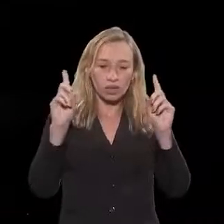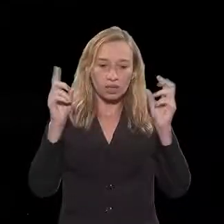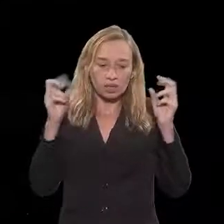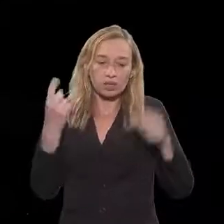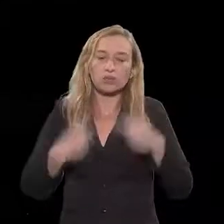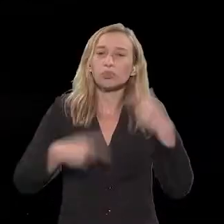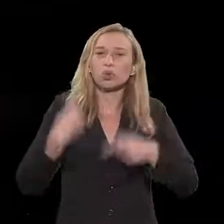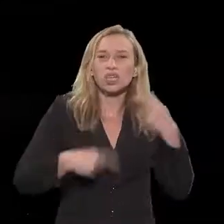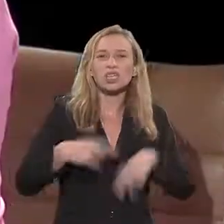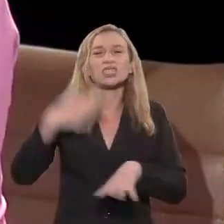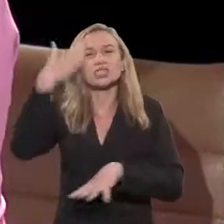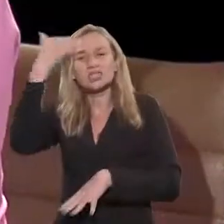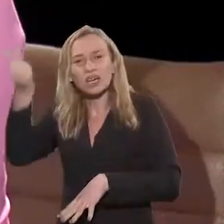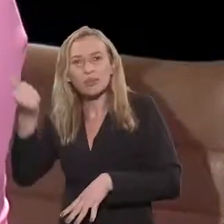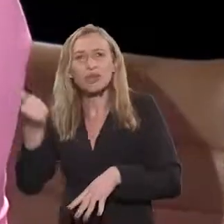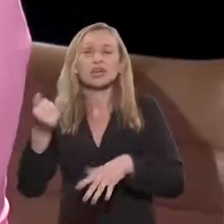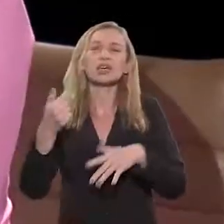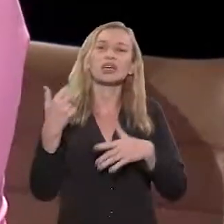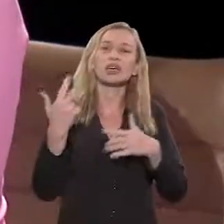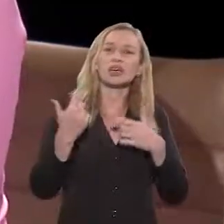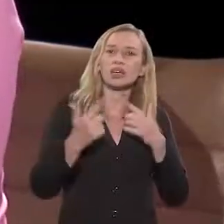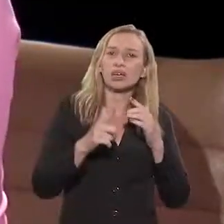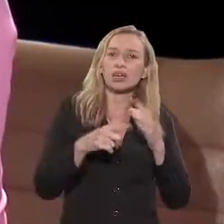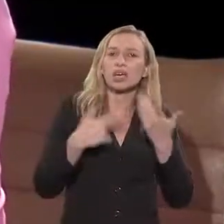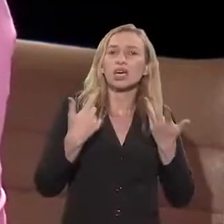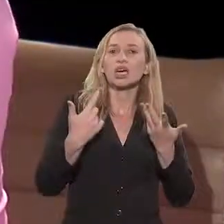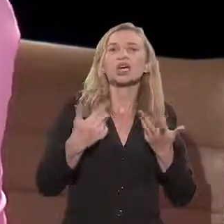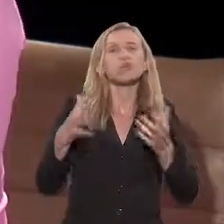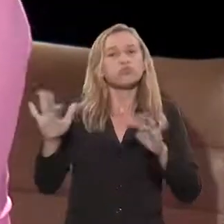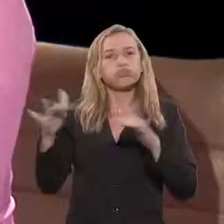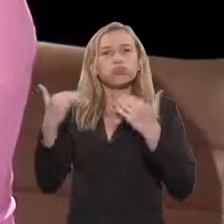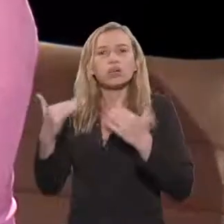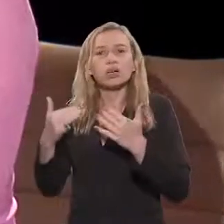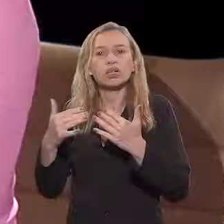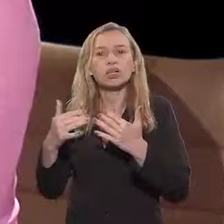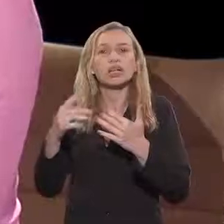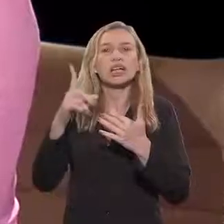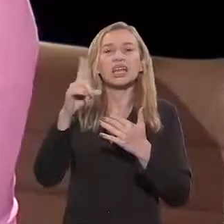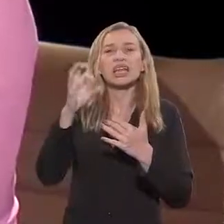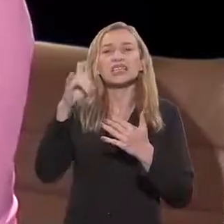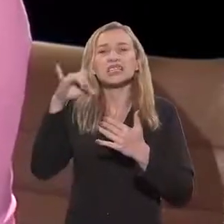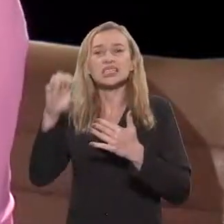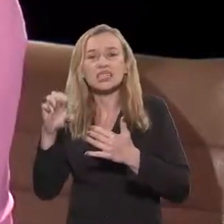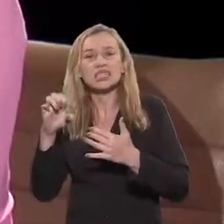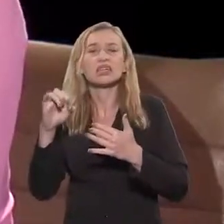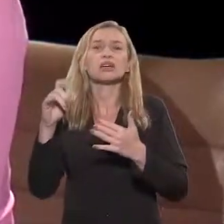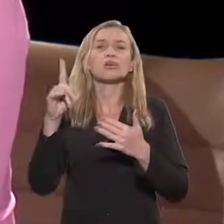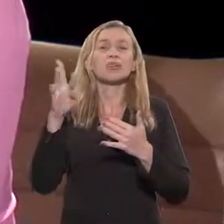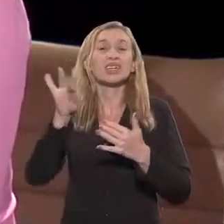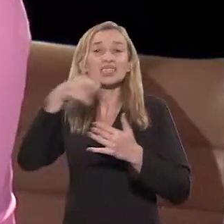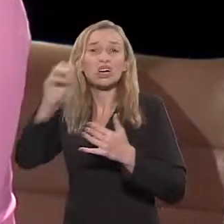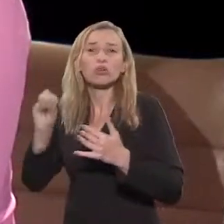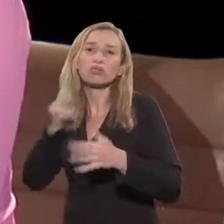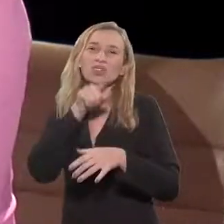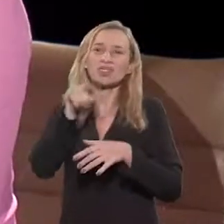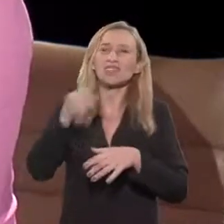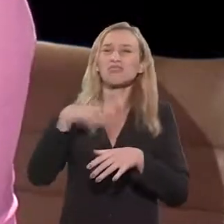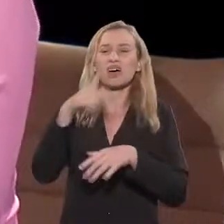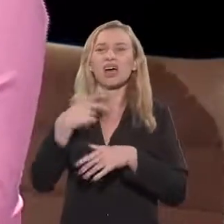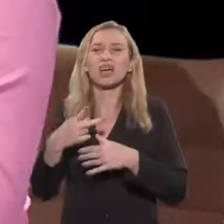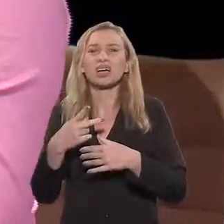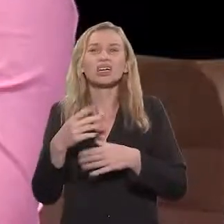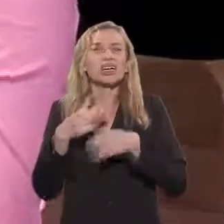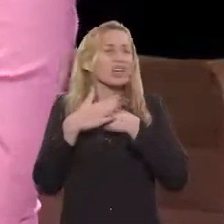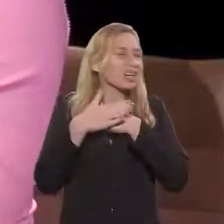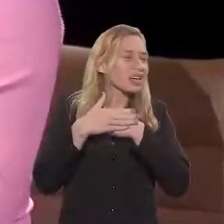questão também política, de saber, de legitimar, me chamou a atenção no Leci Brandão, né? Que você